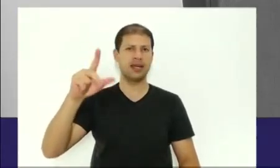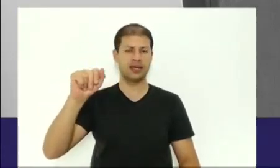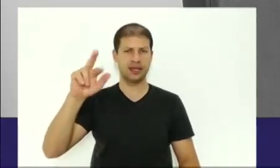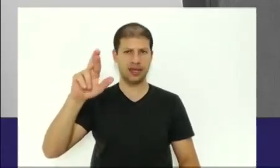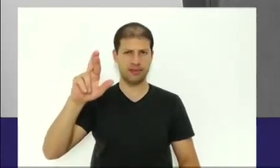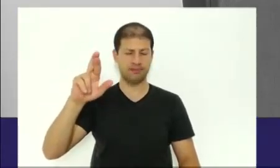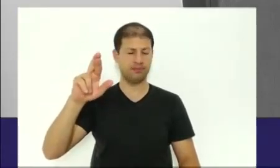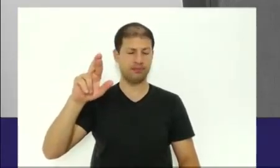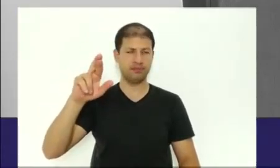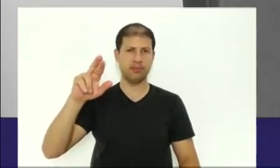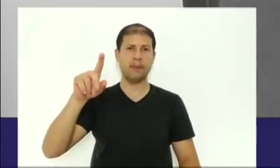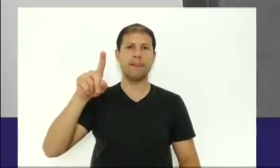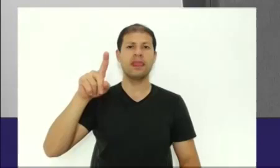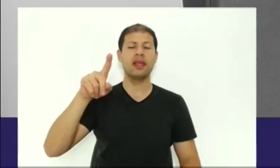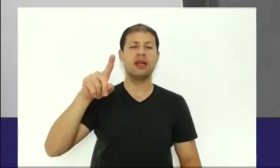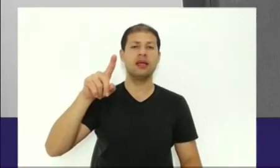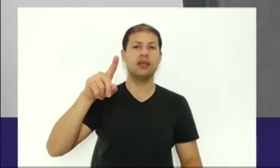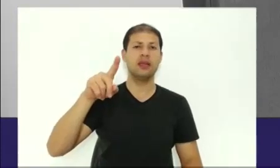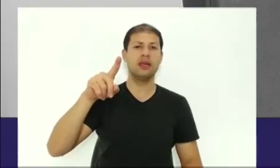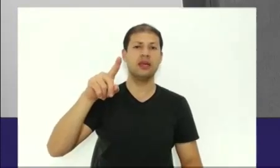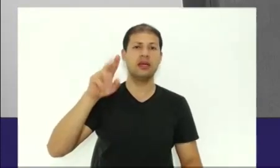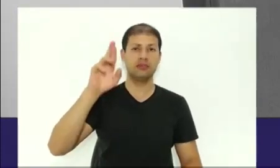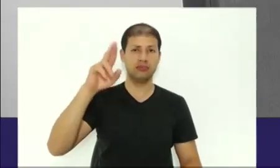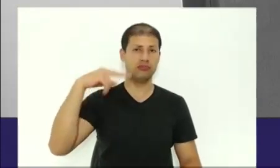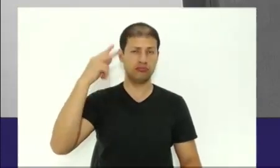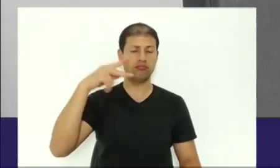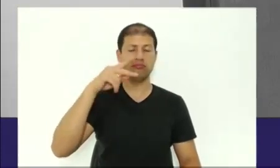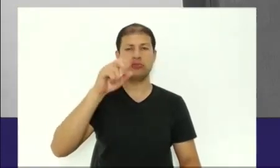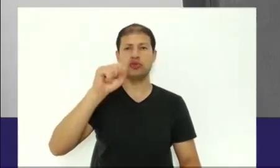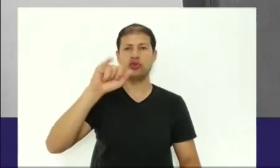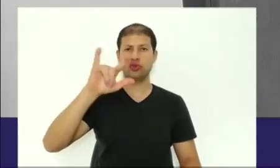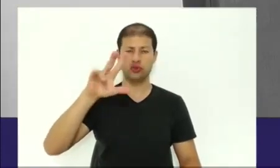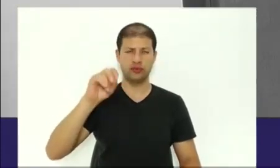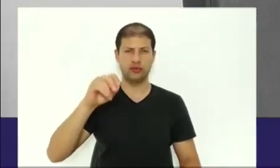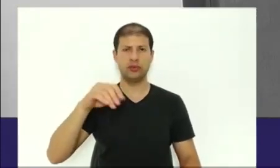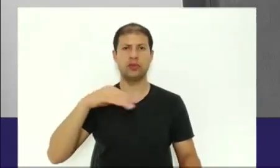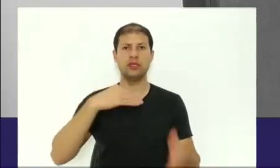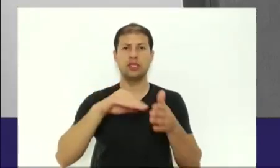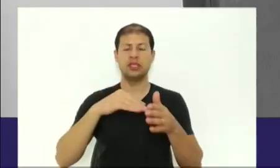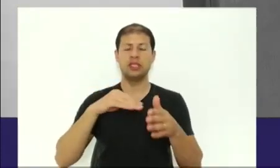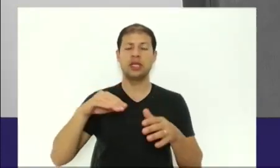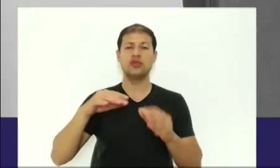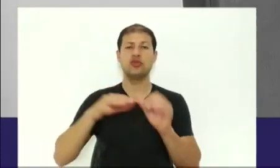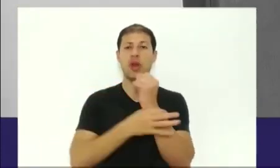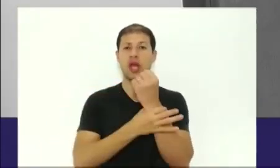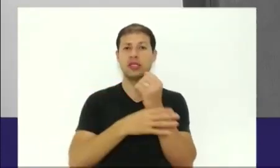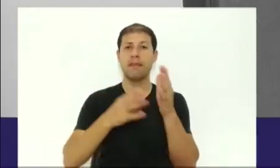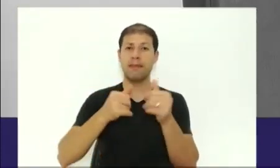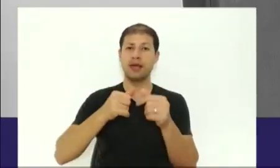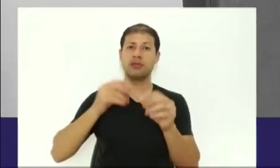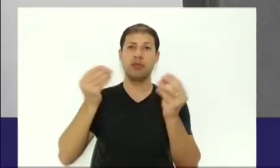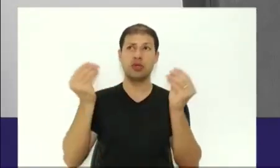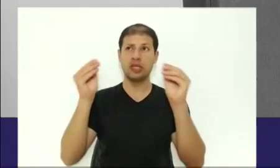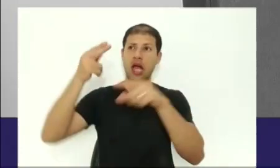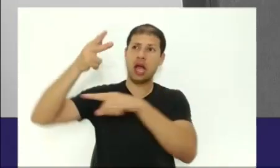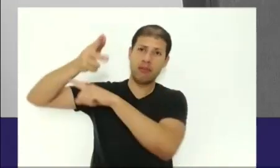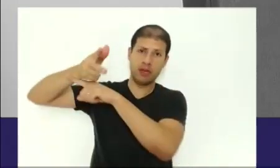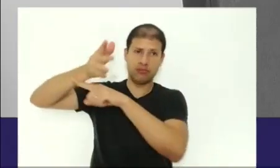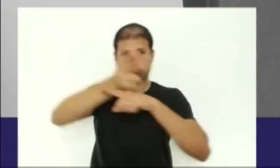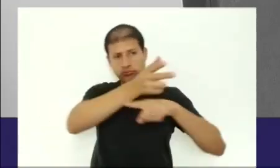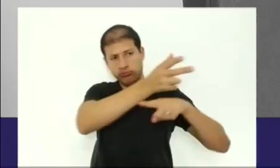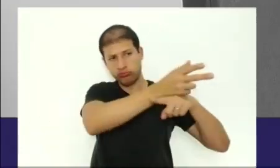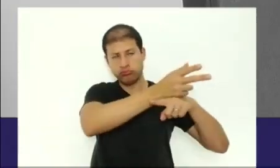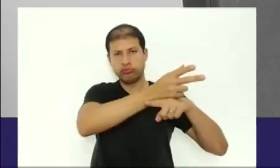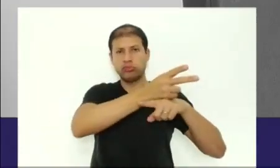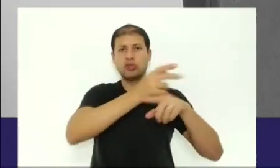Silvio. Ao secretário de Segurança, solicita-se instalar câmeras de segurança no bairro Vila Real de